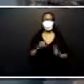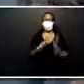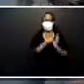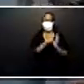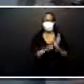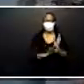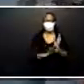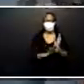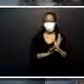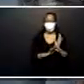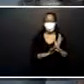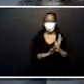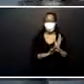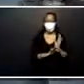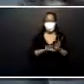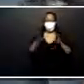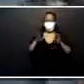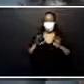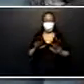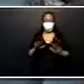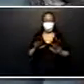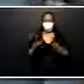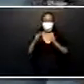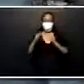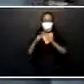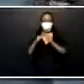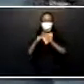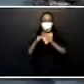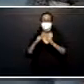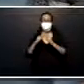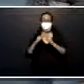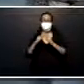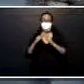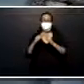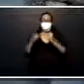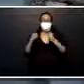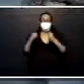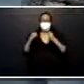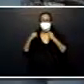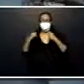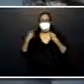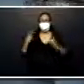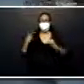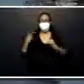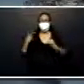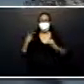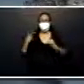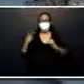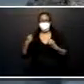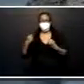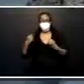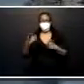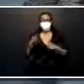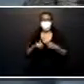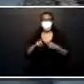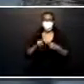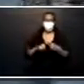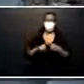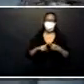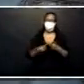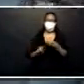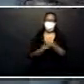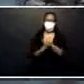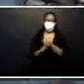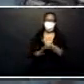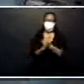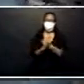O confinamento residencial forçado em virtude do coronavírus,